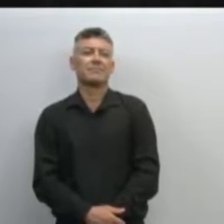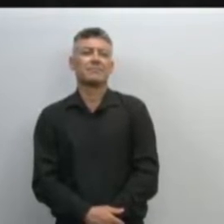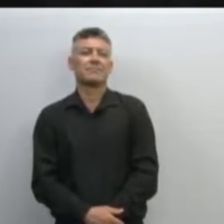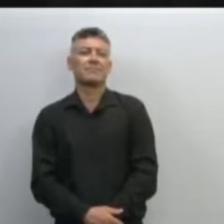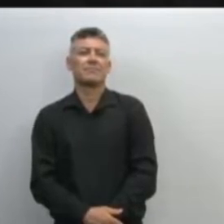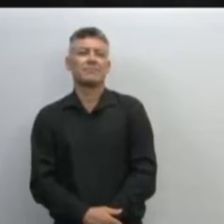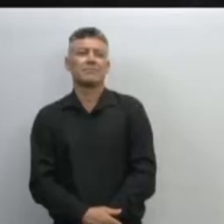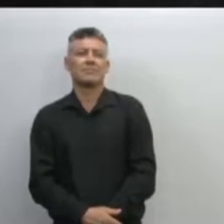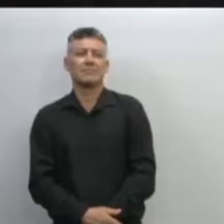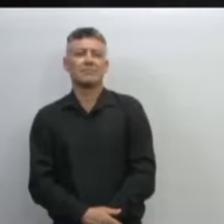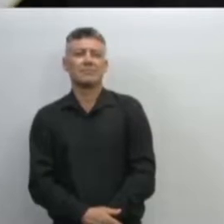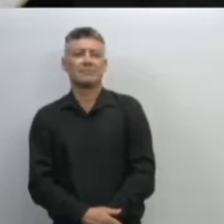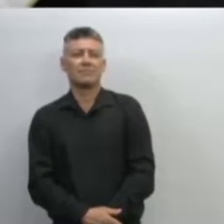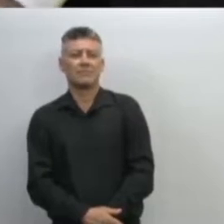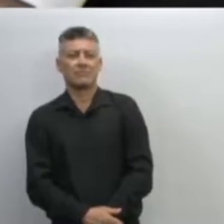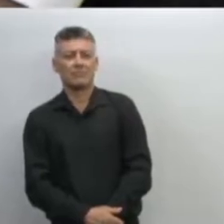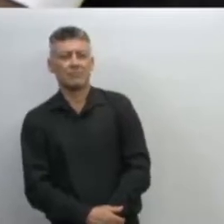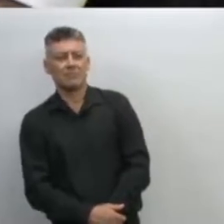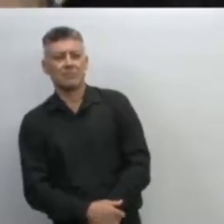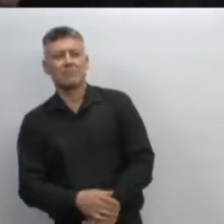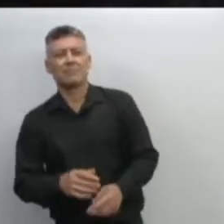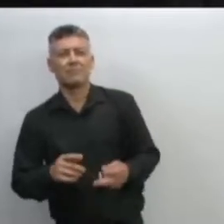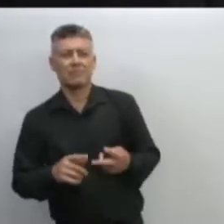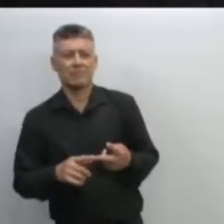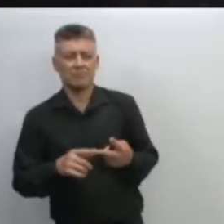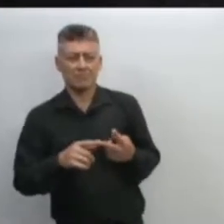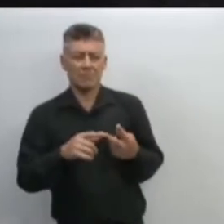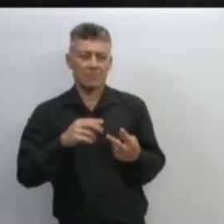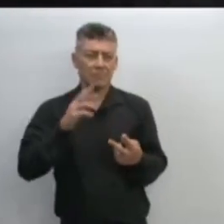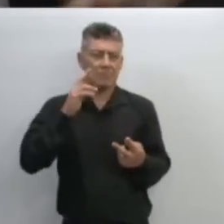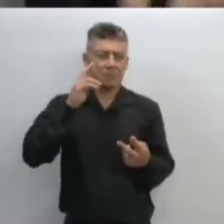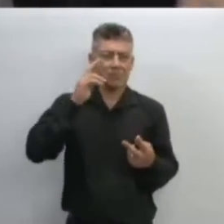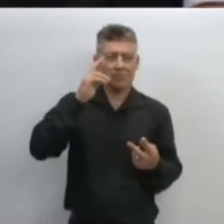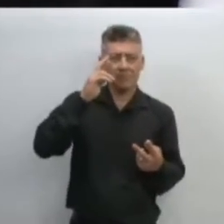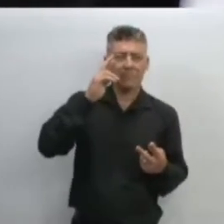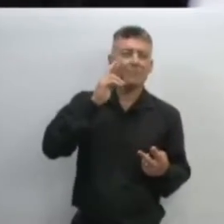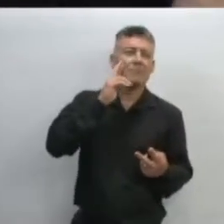Com Robson era o primeiro orador, aí depois...